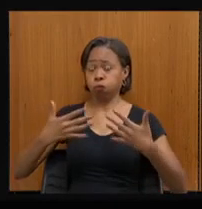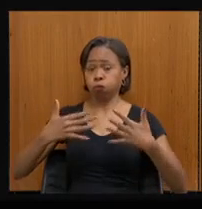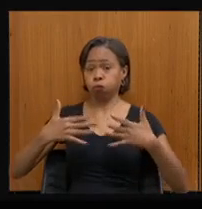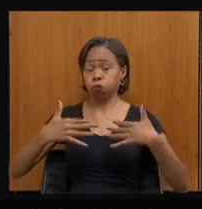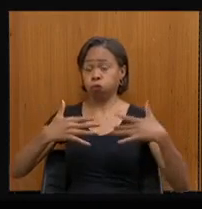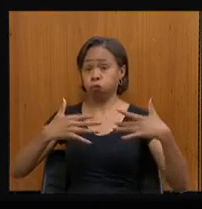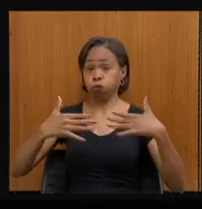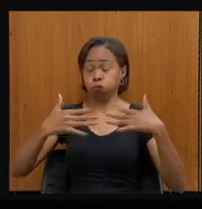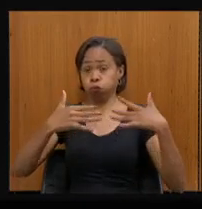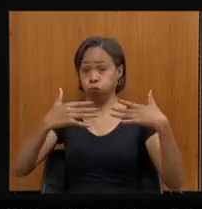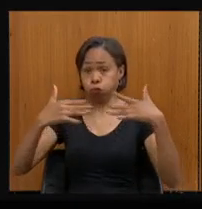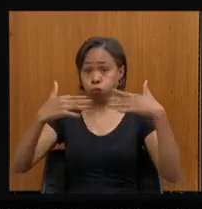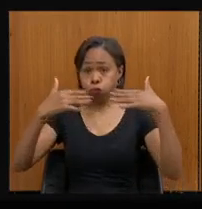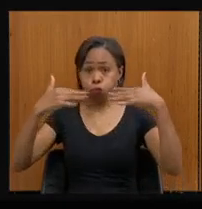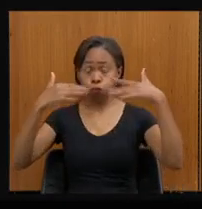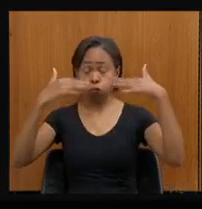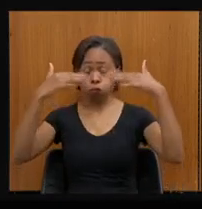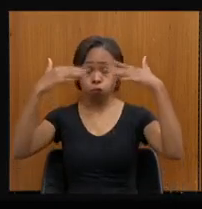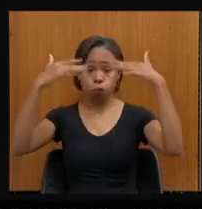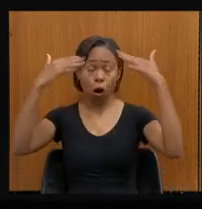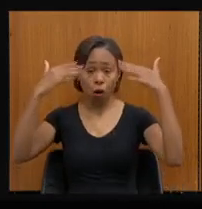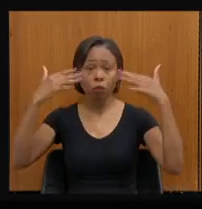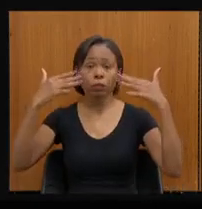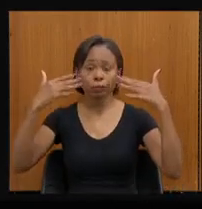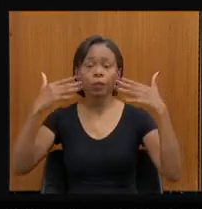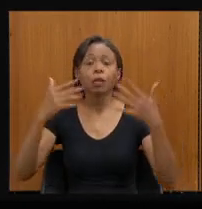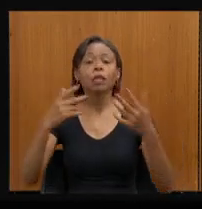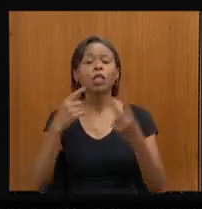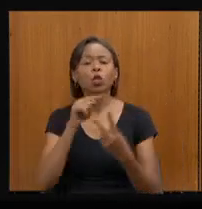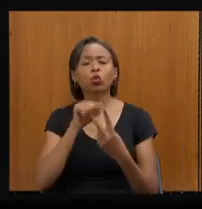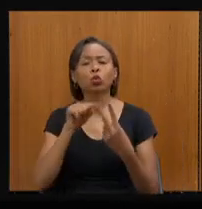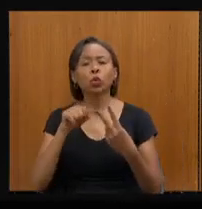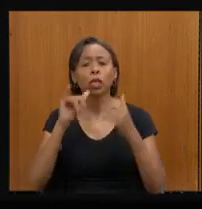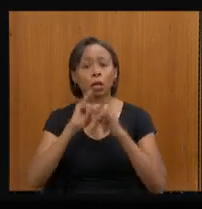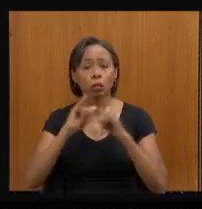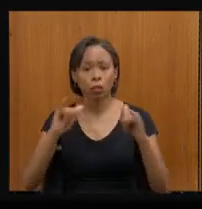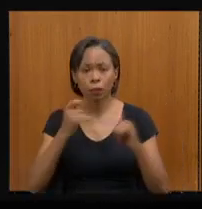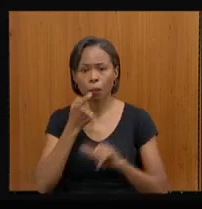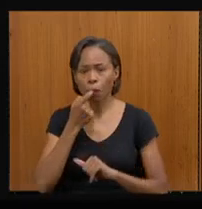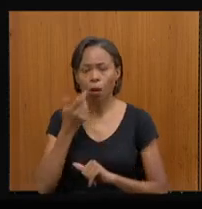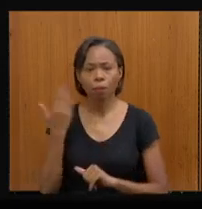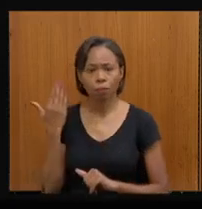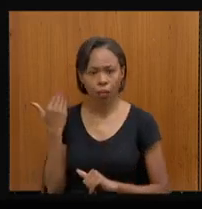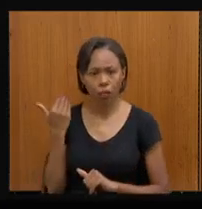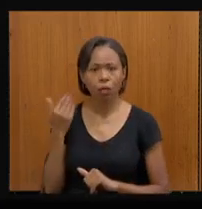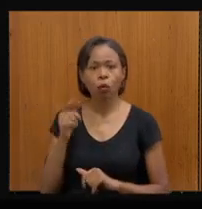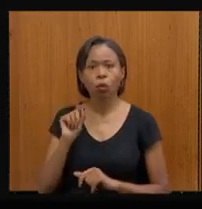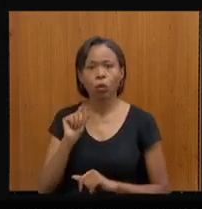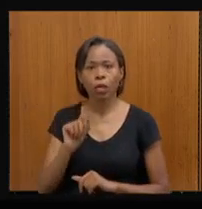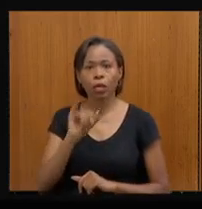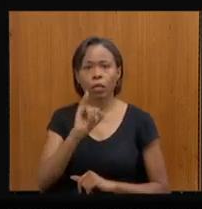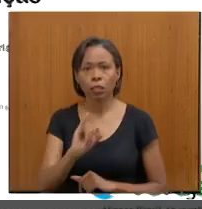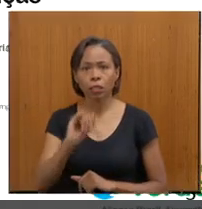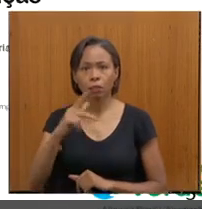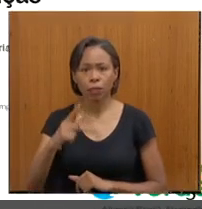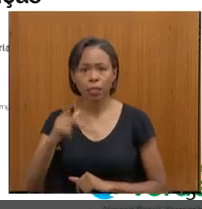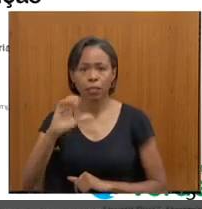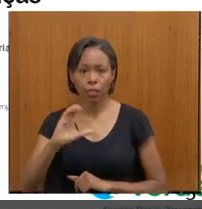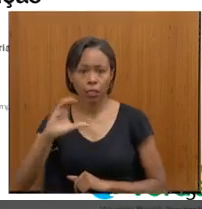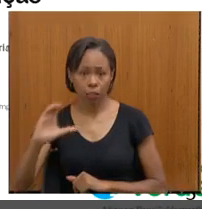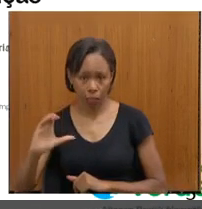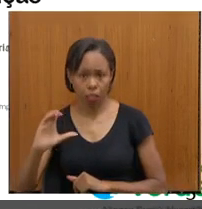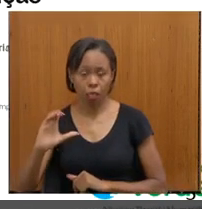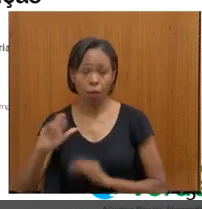e dois duas notícias recentes que o o ipcc da ONU